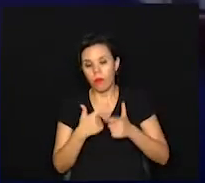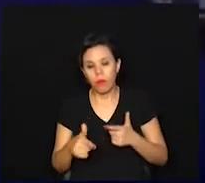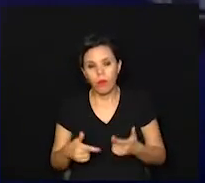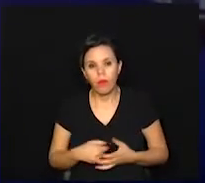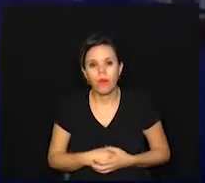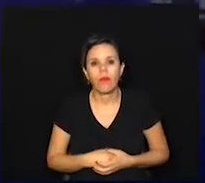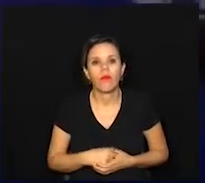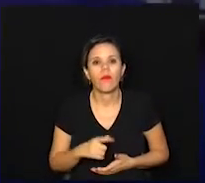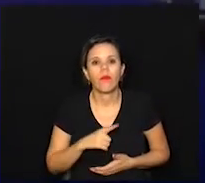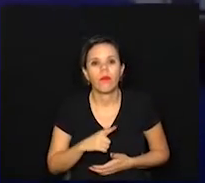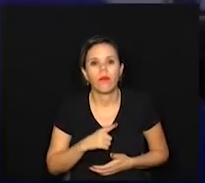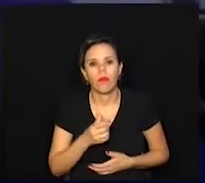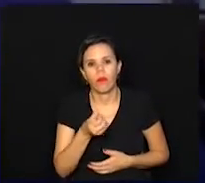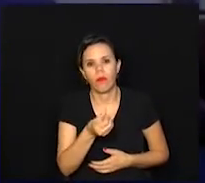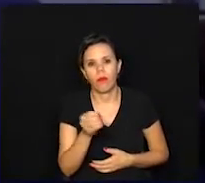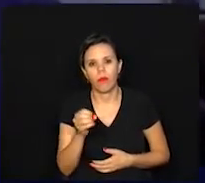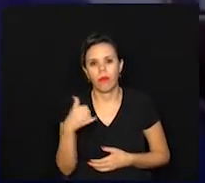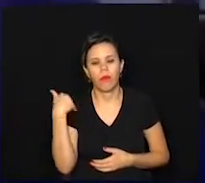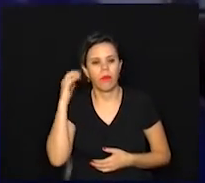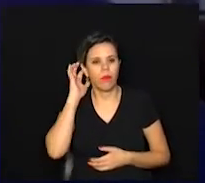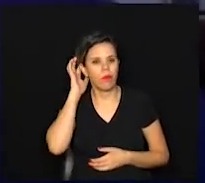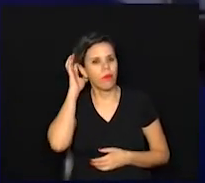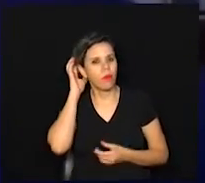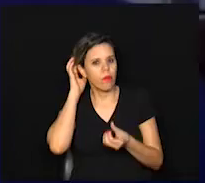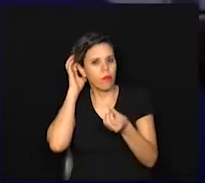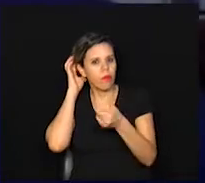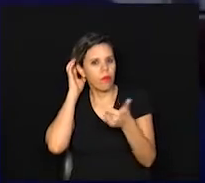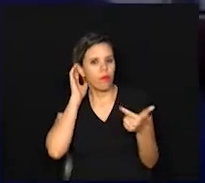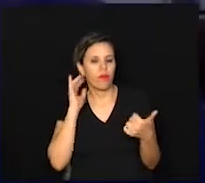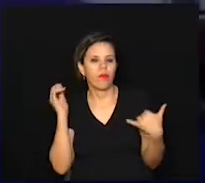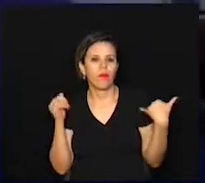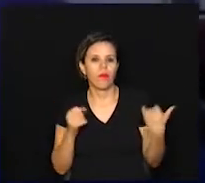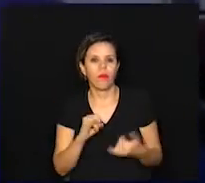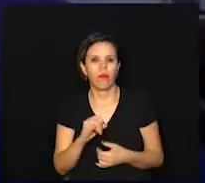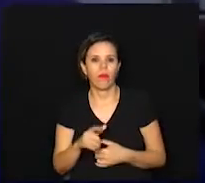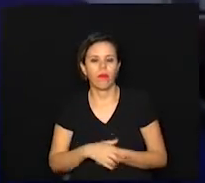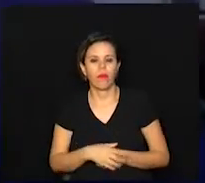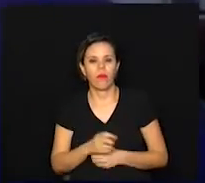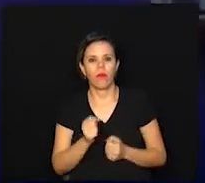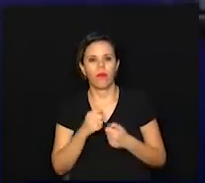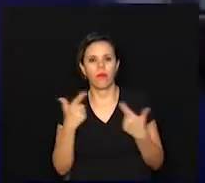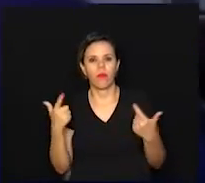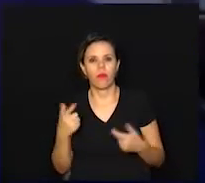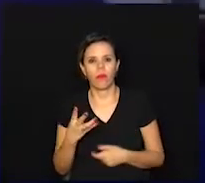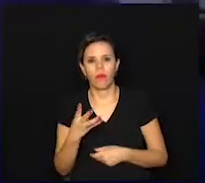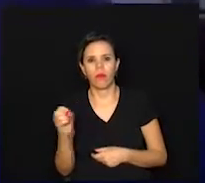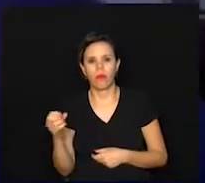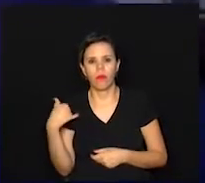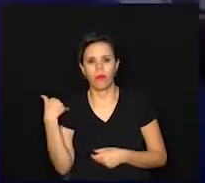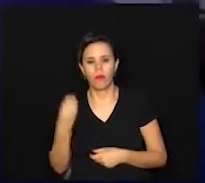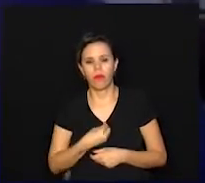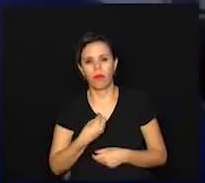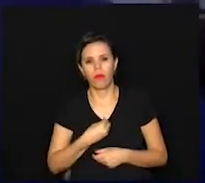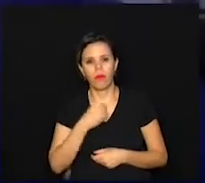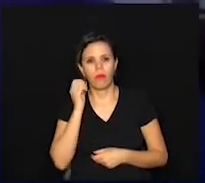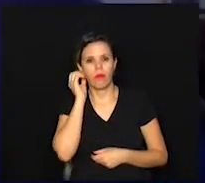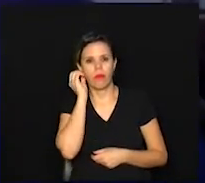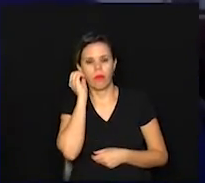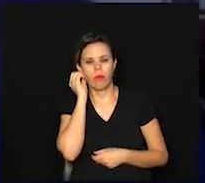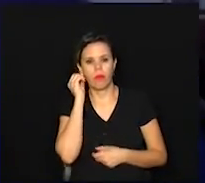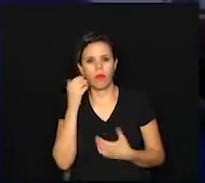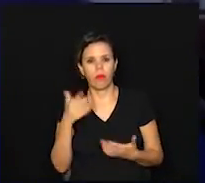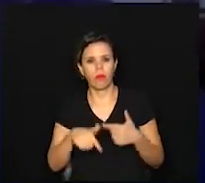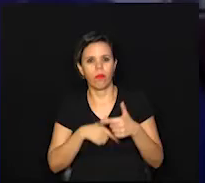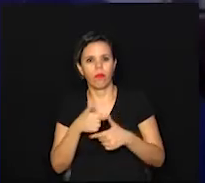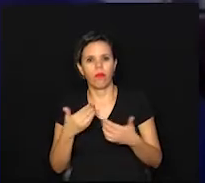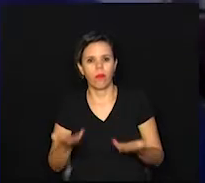tenho 60 anos, 62 anos. Se eu tiver muita sorte, eu vou ter mais uns 40 anos de vida, né? Estou